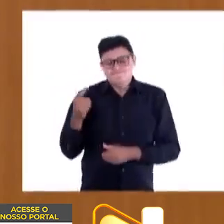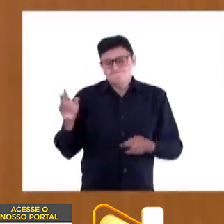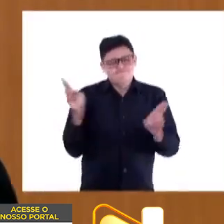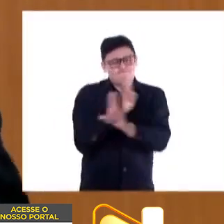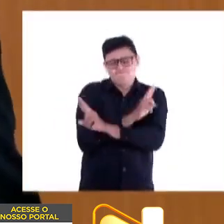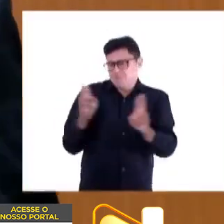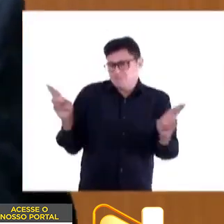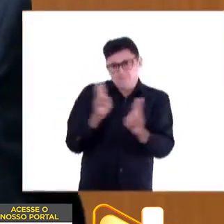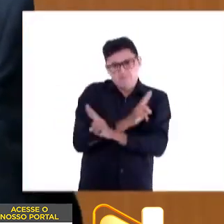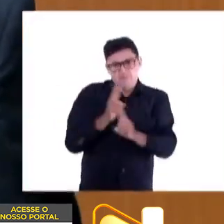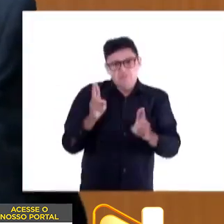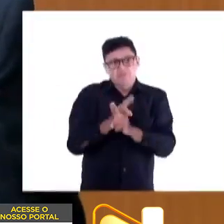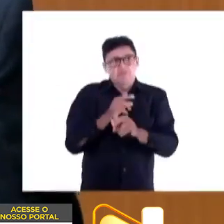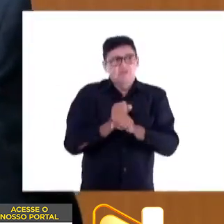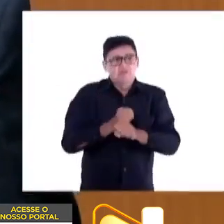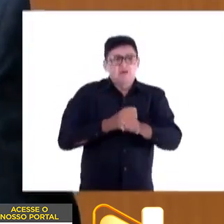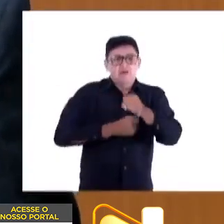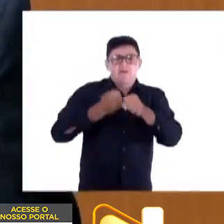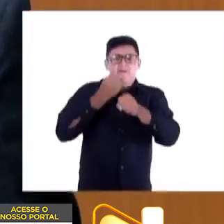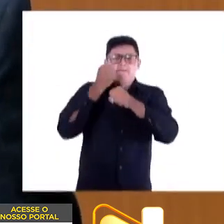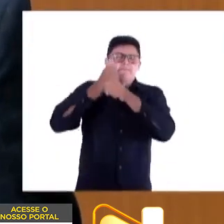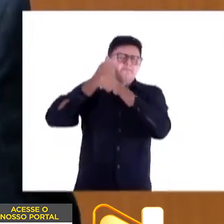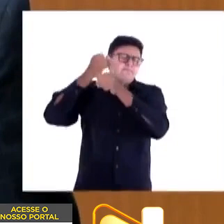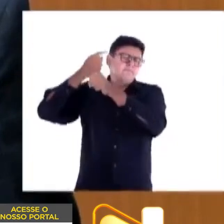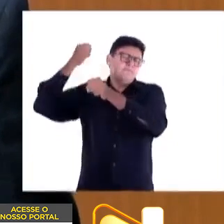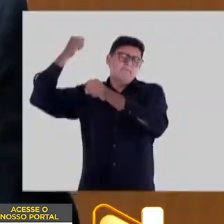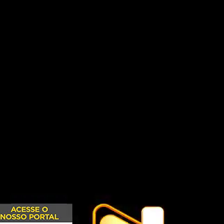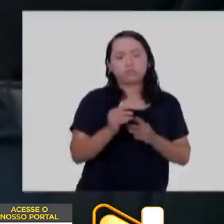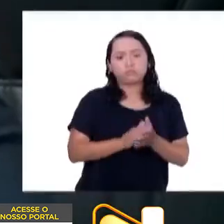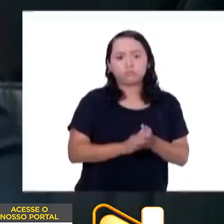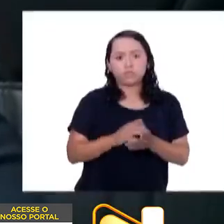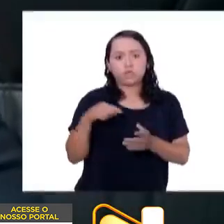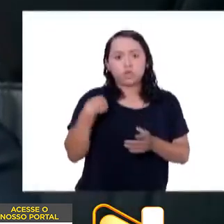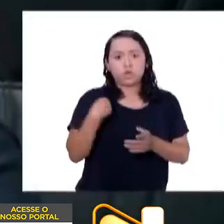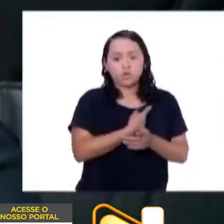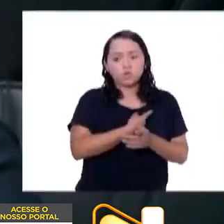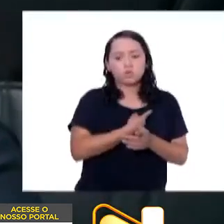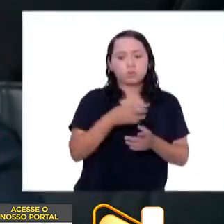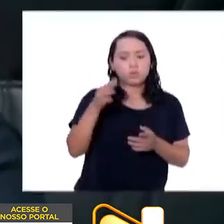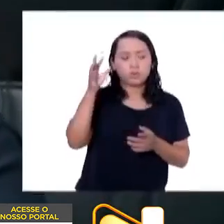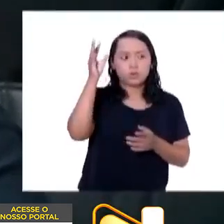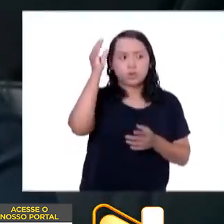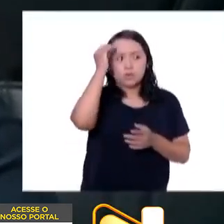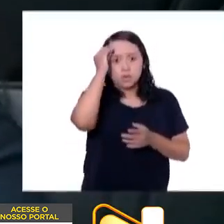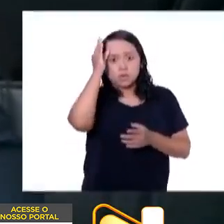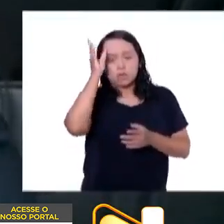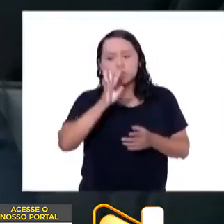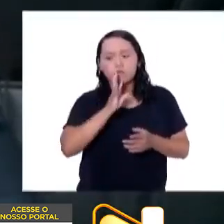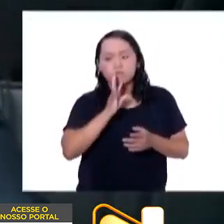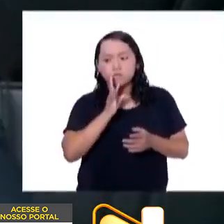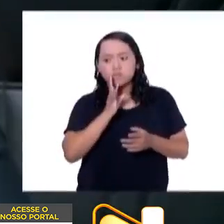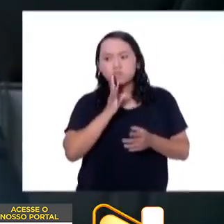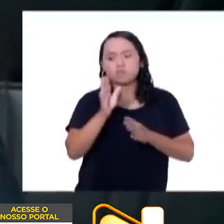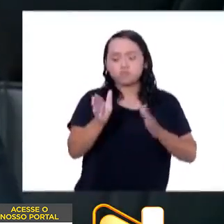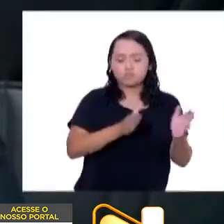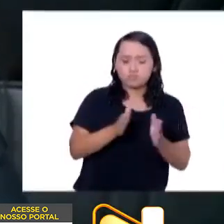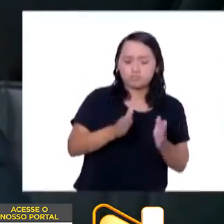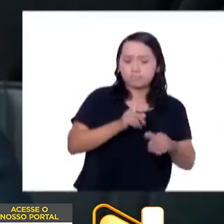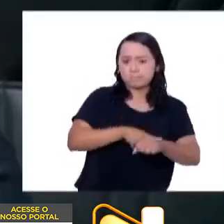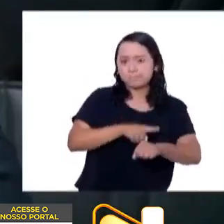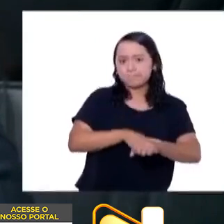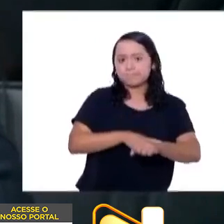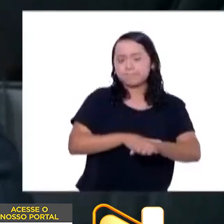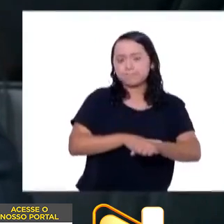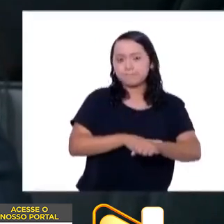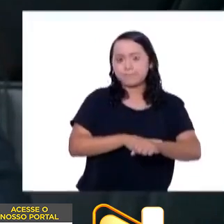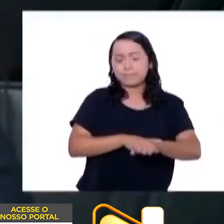Pablo Escobar. Quanta maldade! O deputado Jorge Everton rebateu as críticas feitas pelo